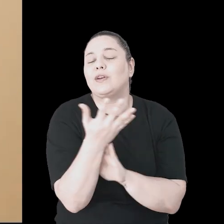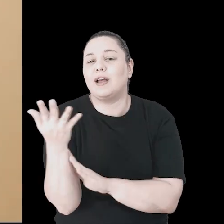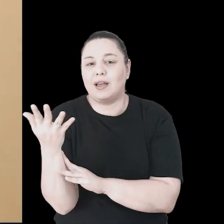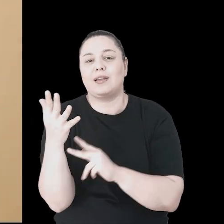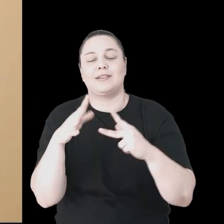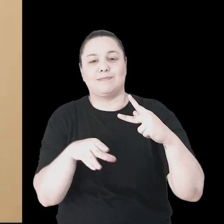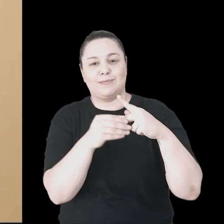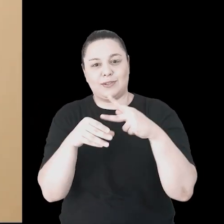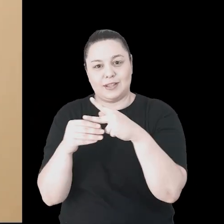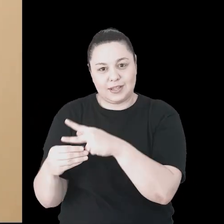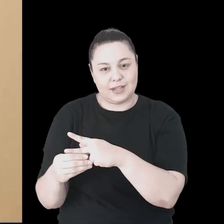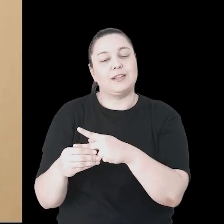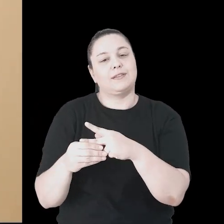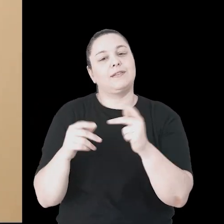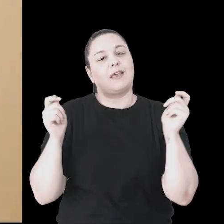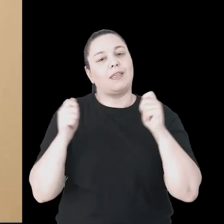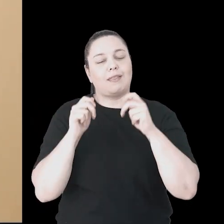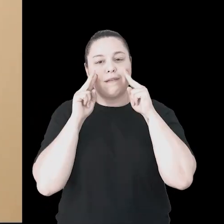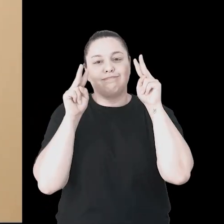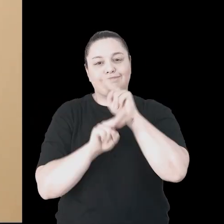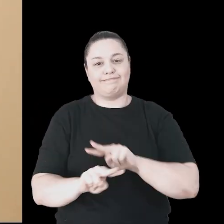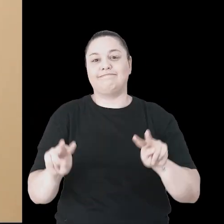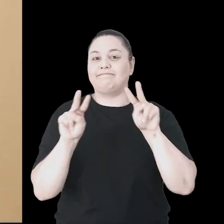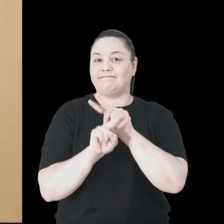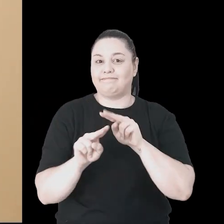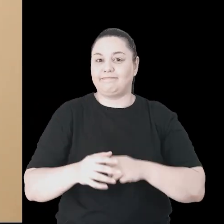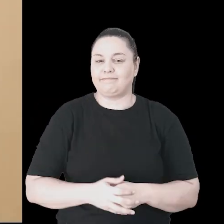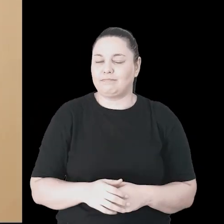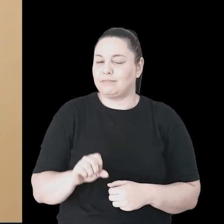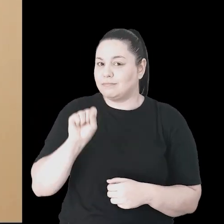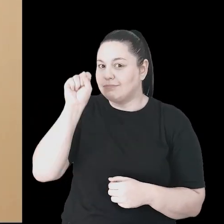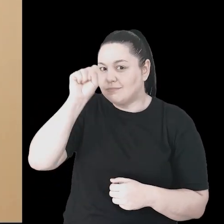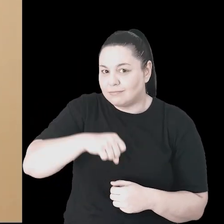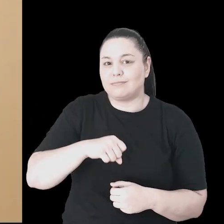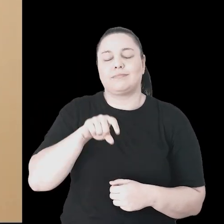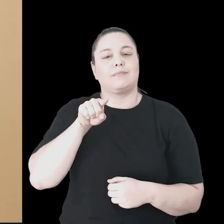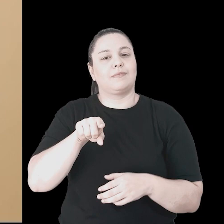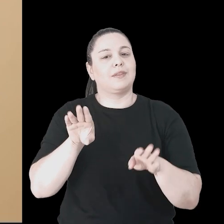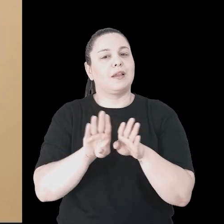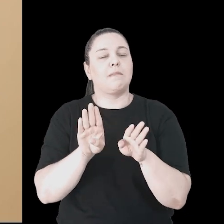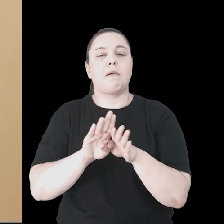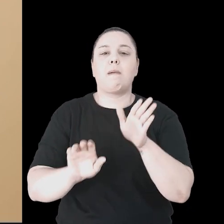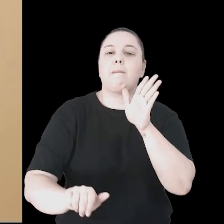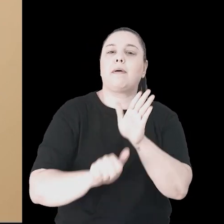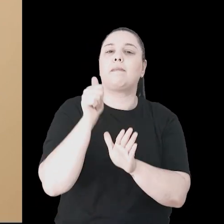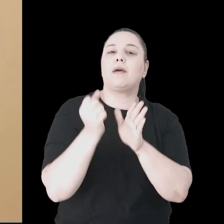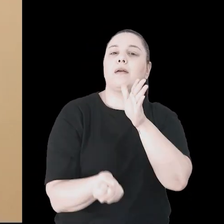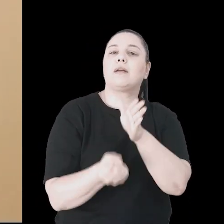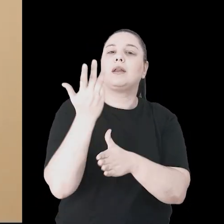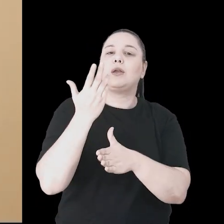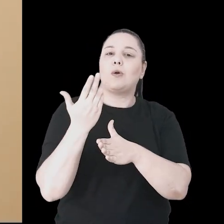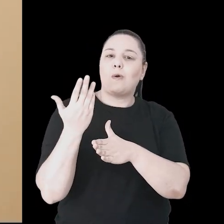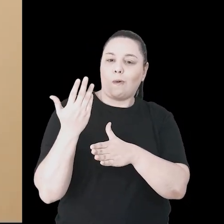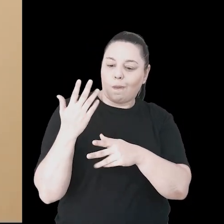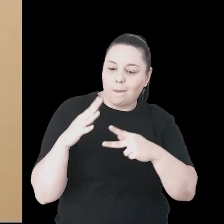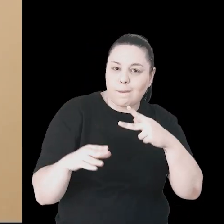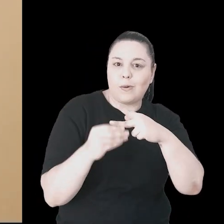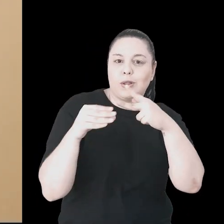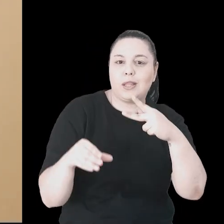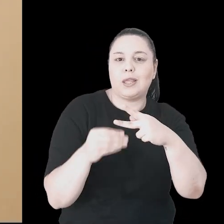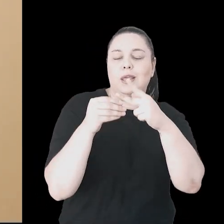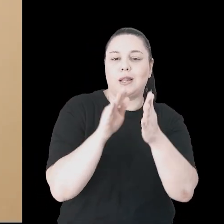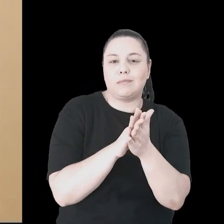uma vasta gama de proteínas fluorescentes que abrangiam o espectro visível. Chen também foi o pioneiro